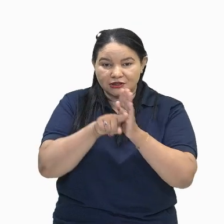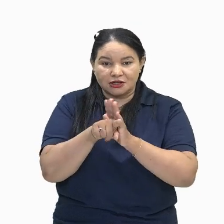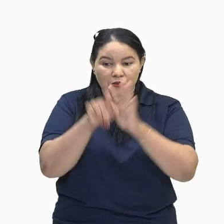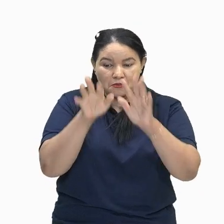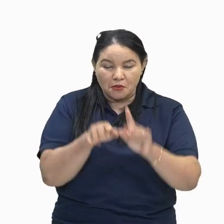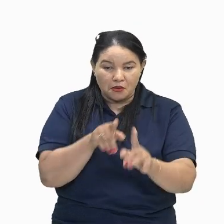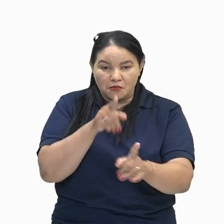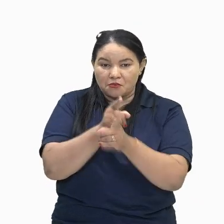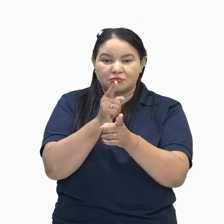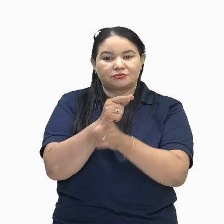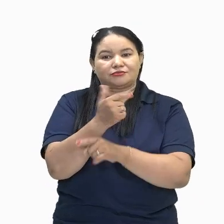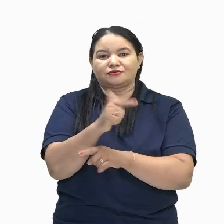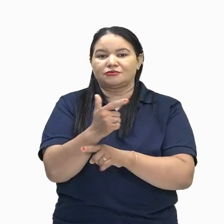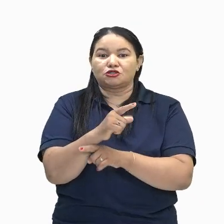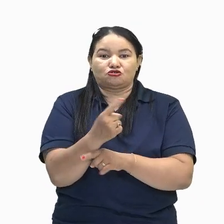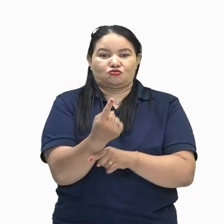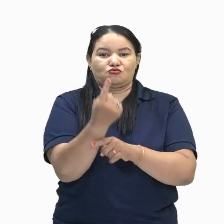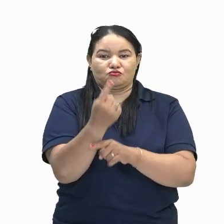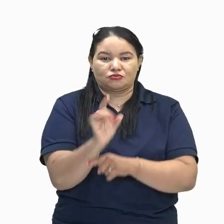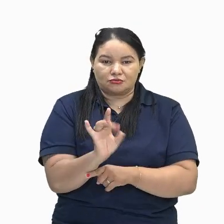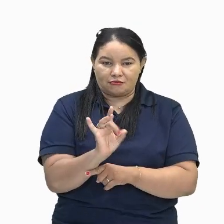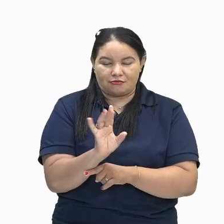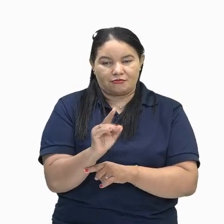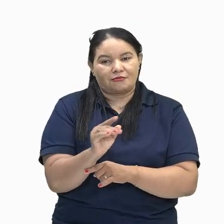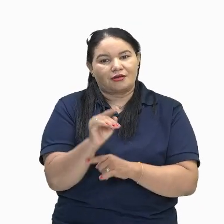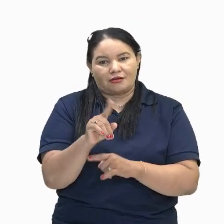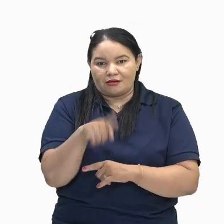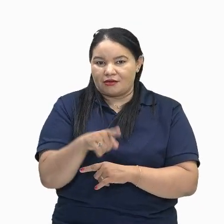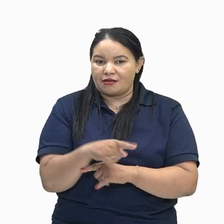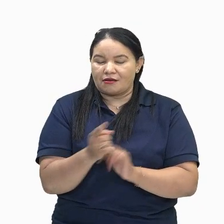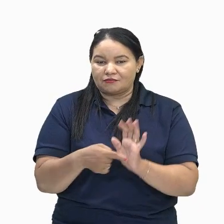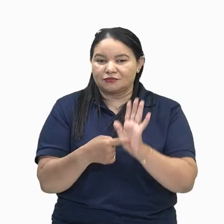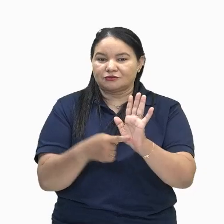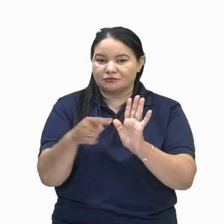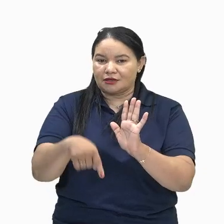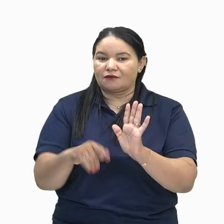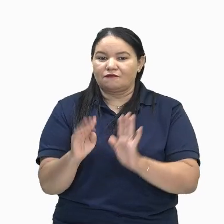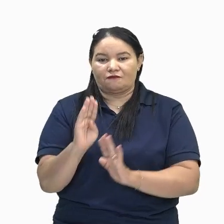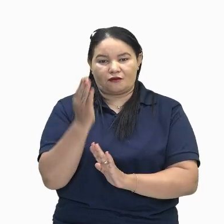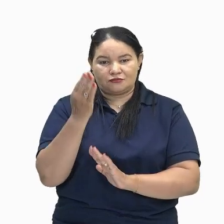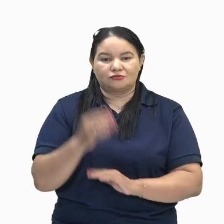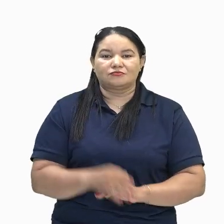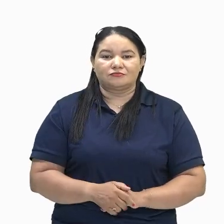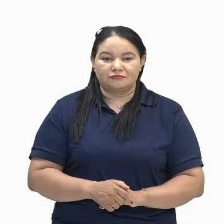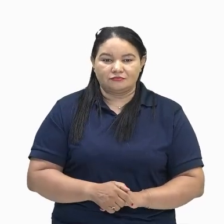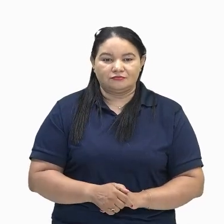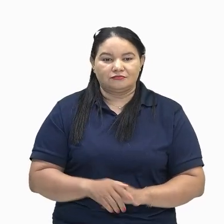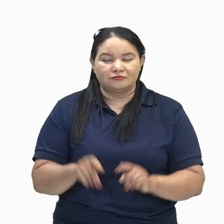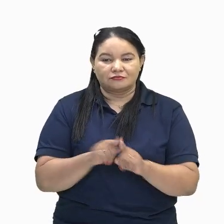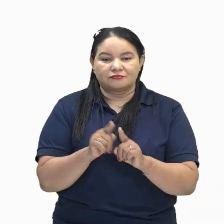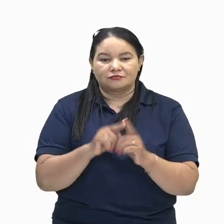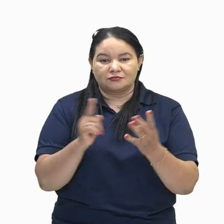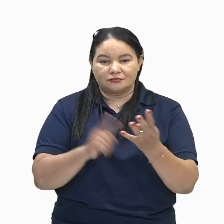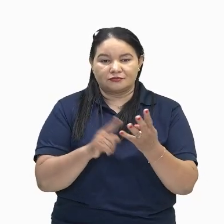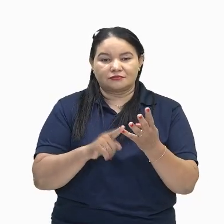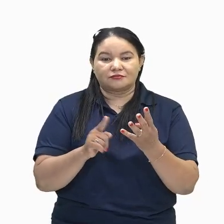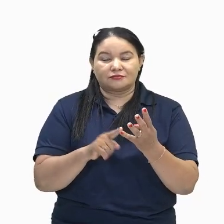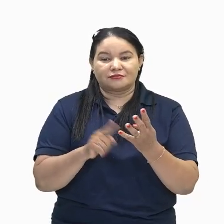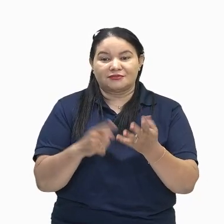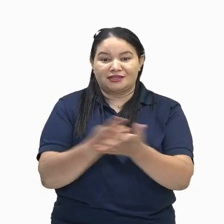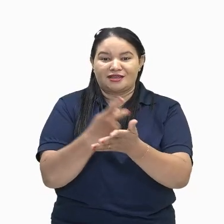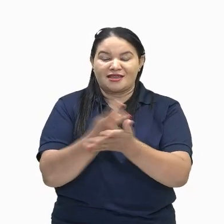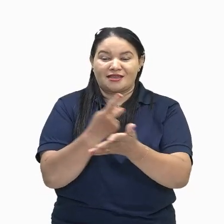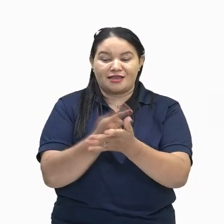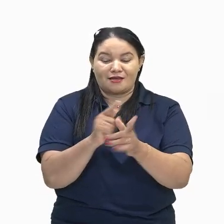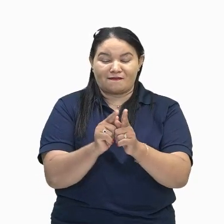outro lugar, só nesse site. Então, isso daí já é um indício muito forte que a notícia é falsa. E outro indício muito gritante de